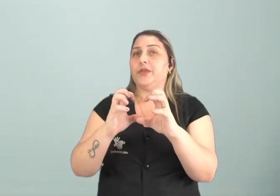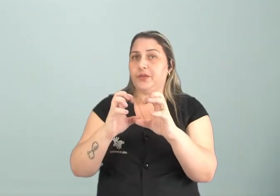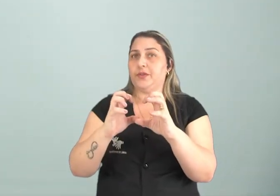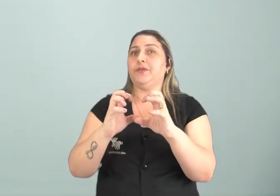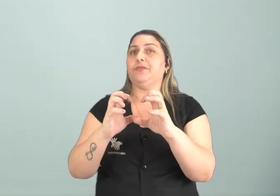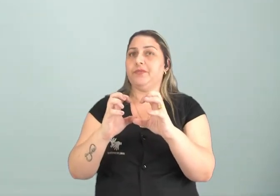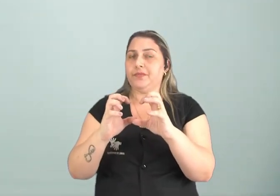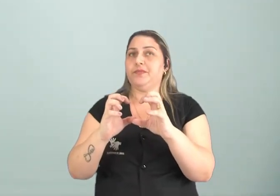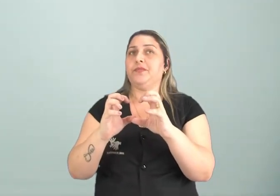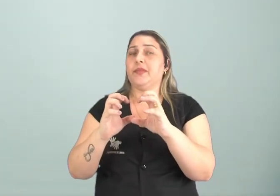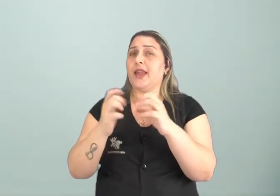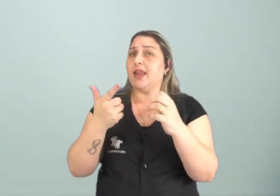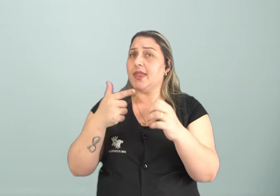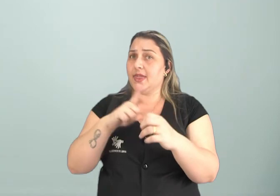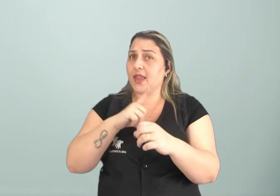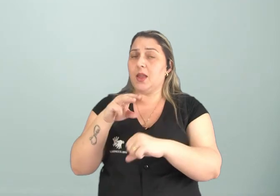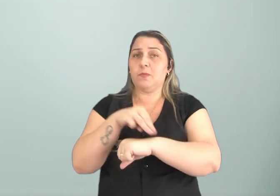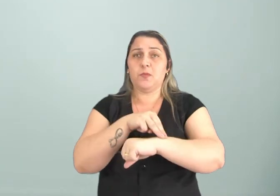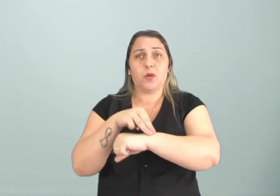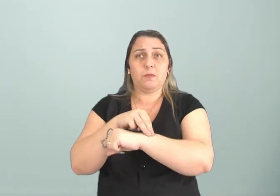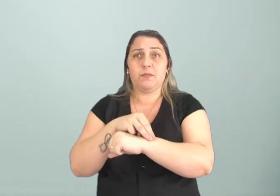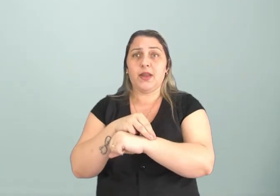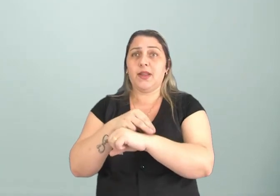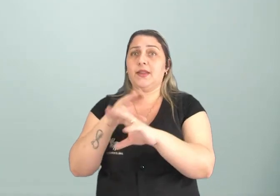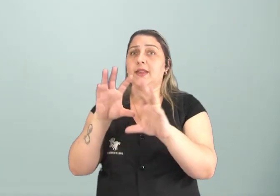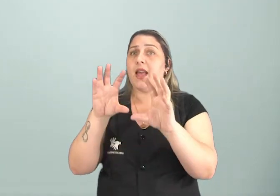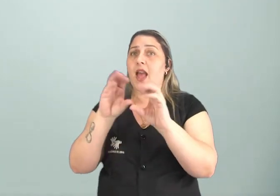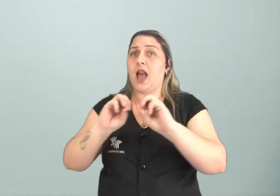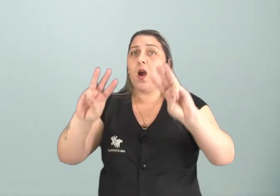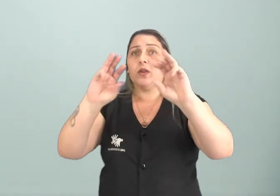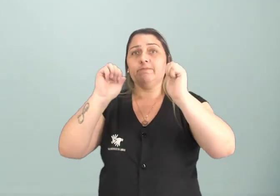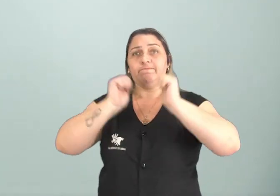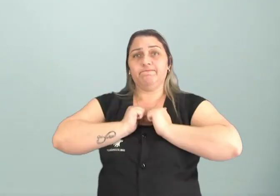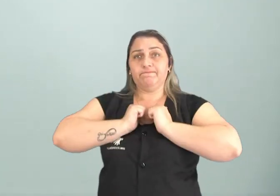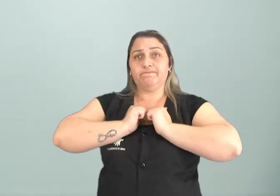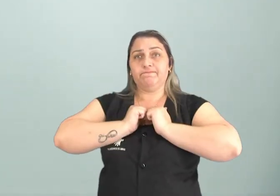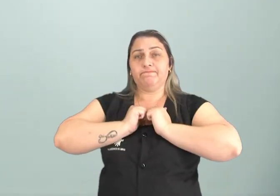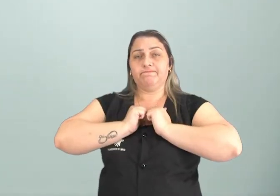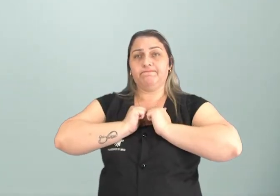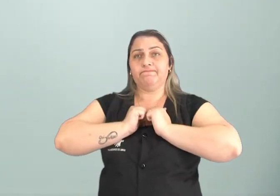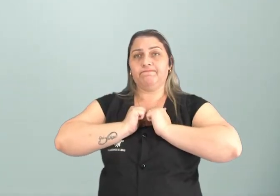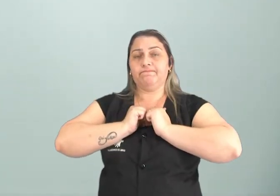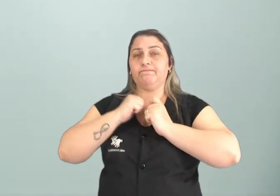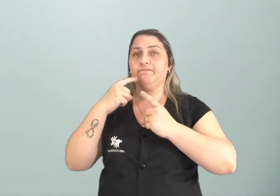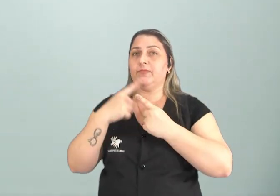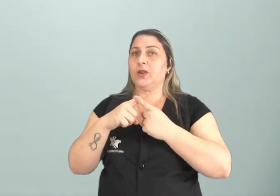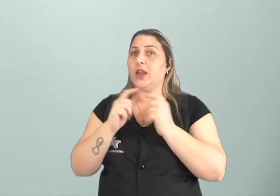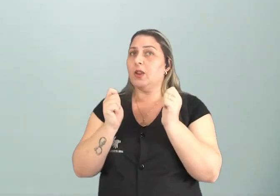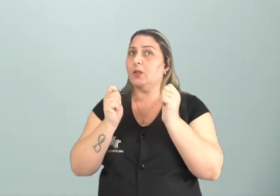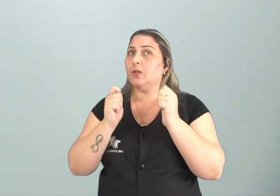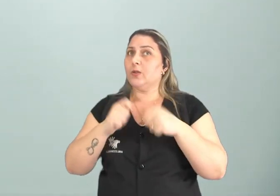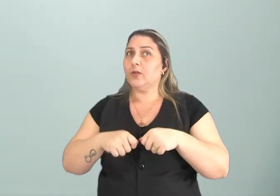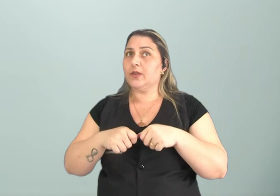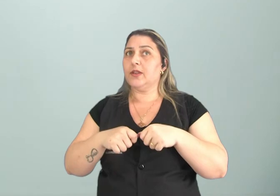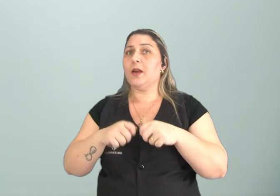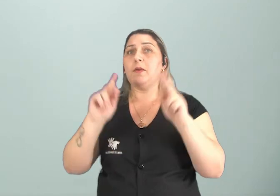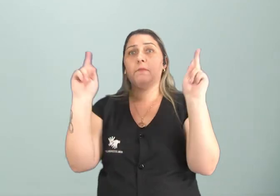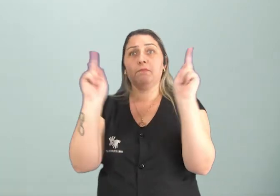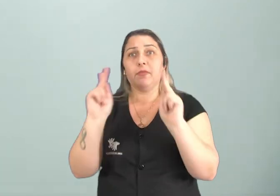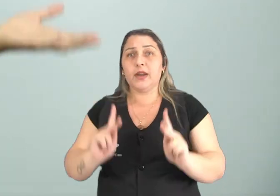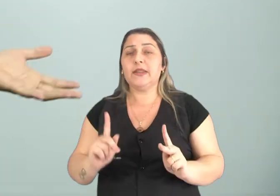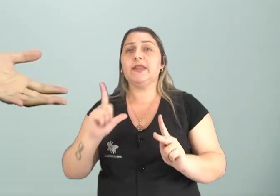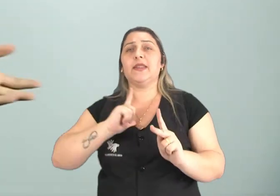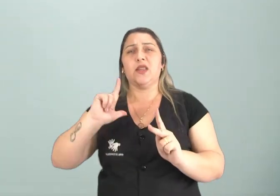em determinados momentos, em determinados conflitos, a ONU acaba se tornando meio que ineficiente porque a gente está lidando com uma série de